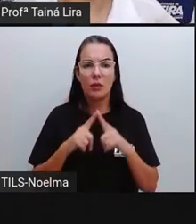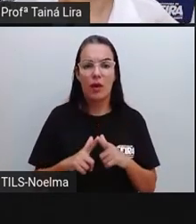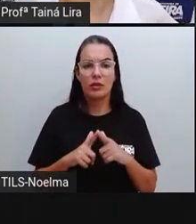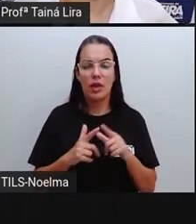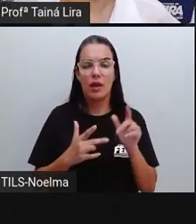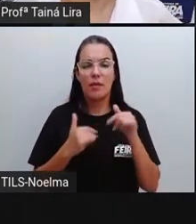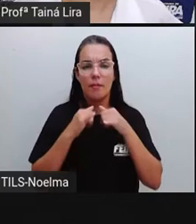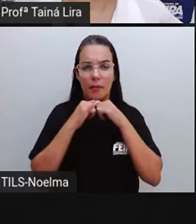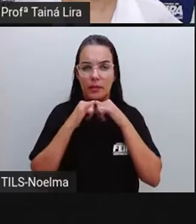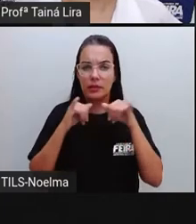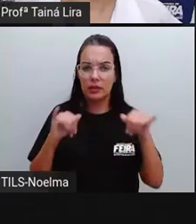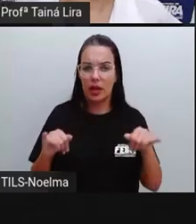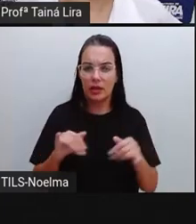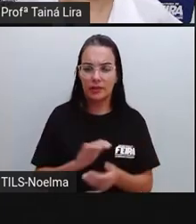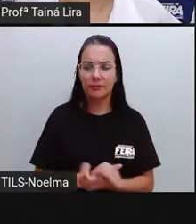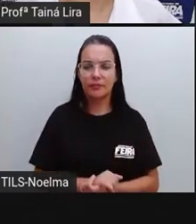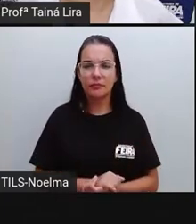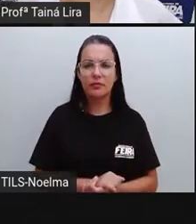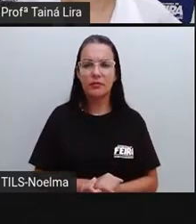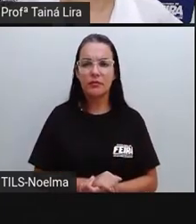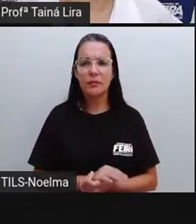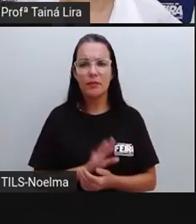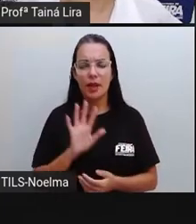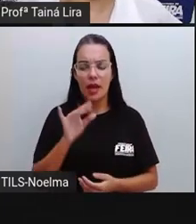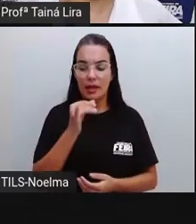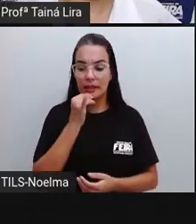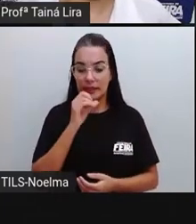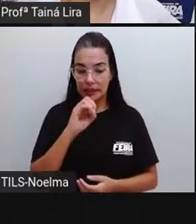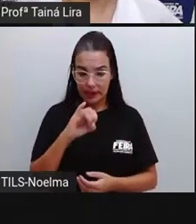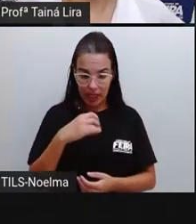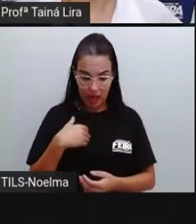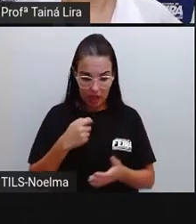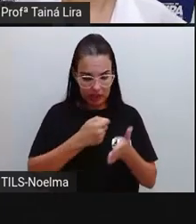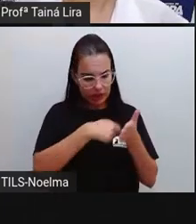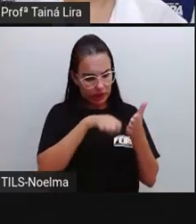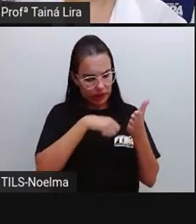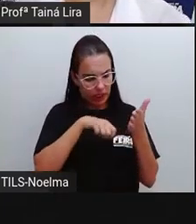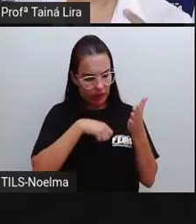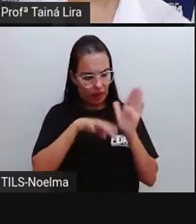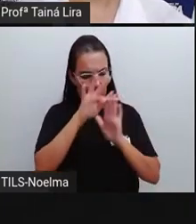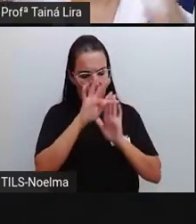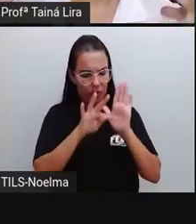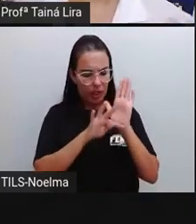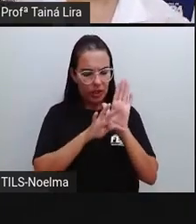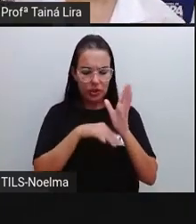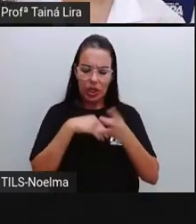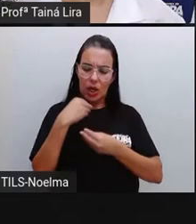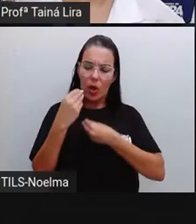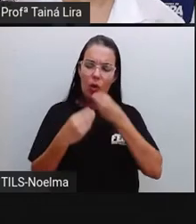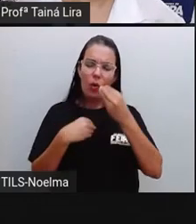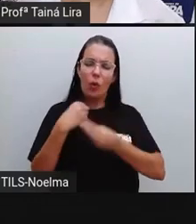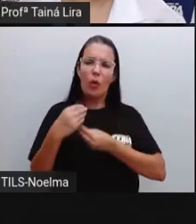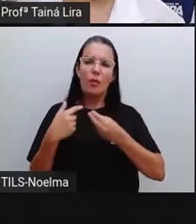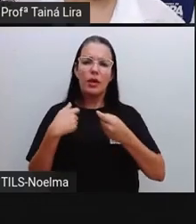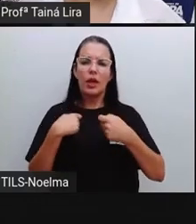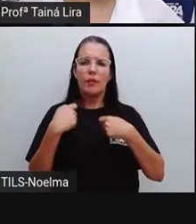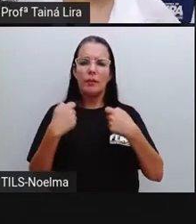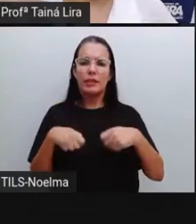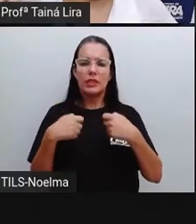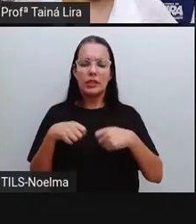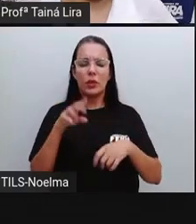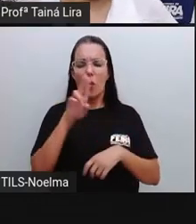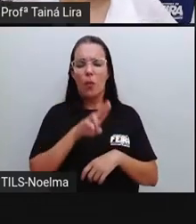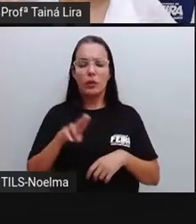eu vou, por exemplo, se eu for escrever um texto, ou então, se eu vou ler aqui um texto e eu quero ver se